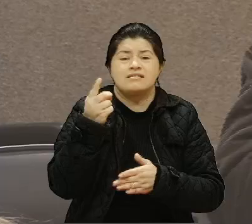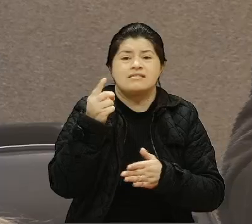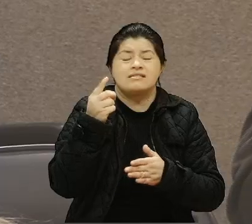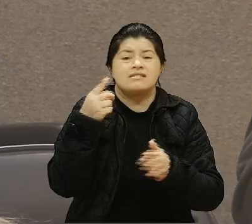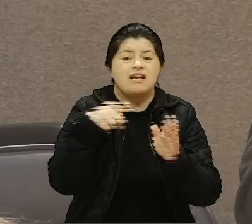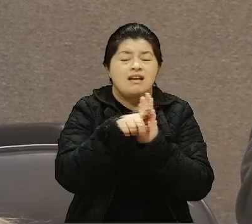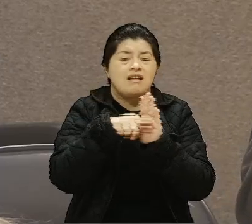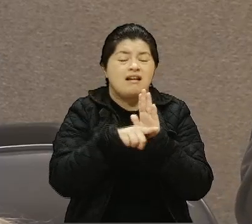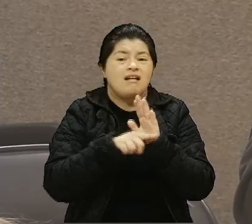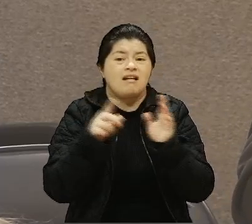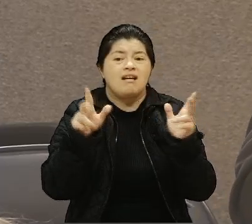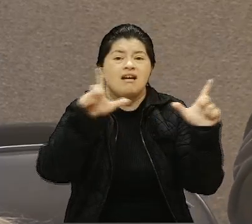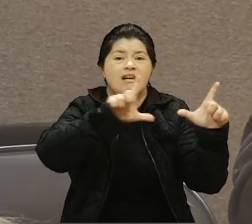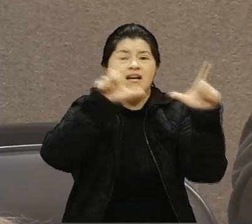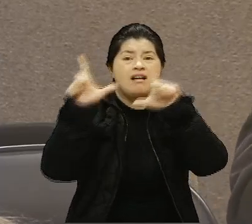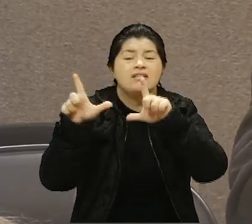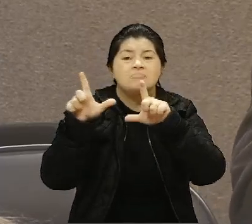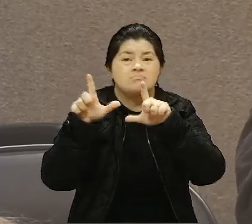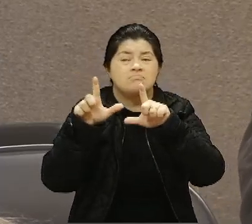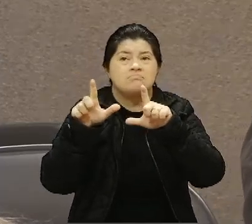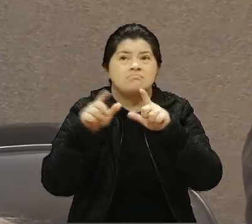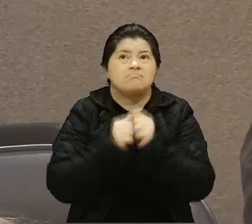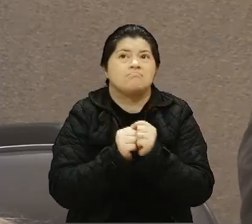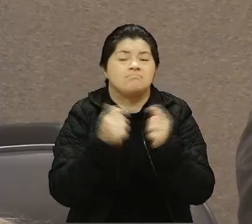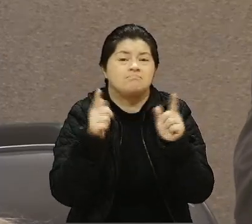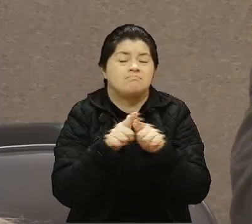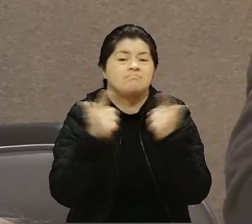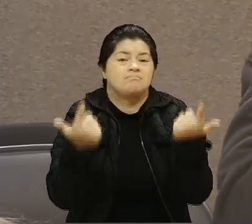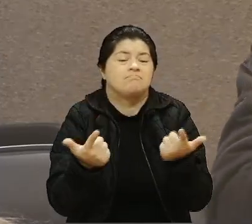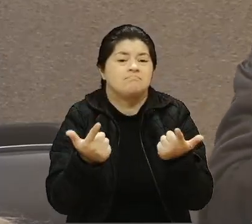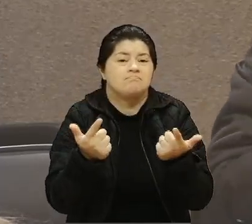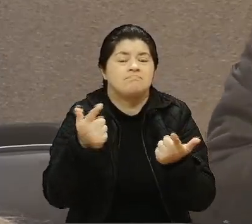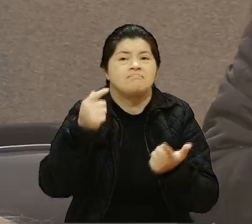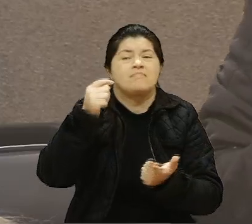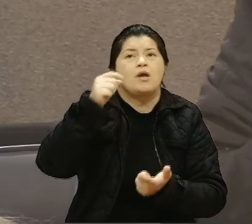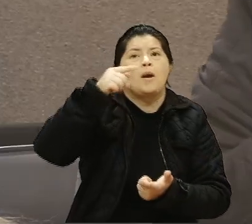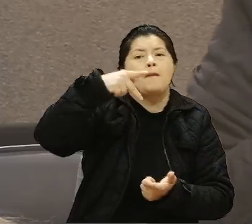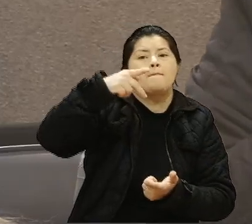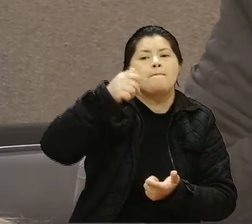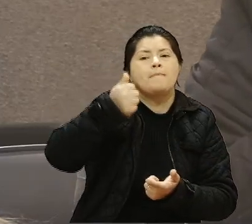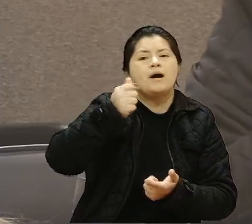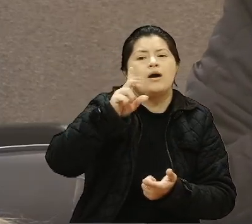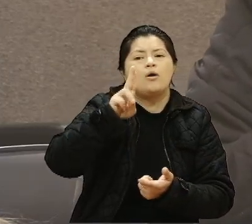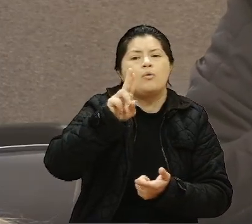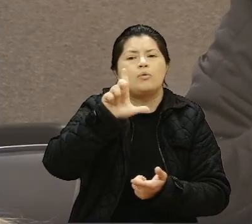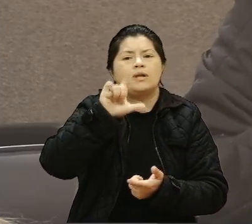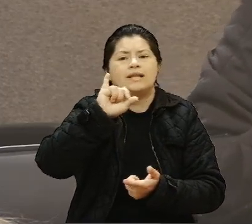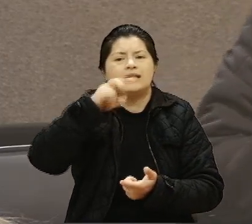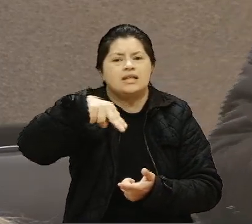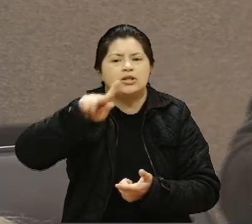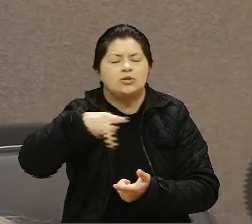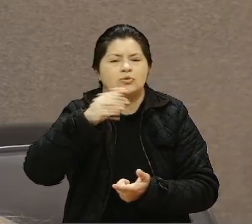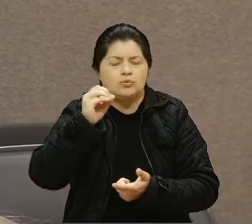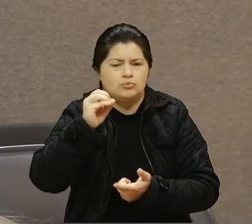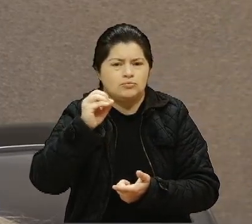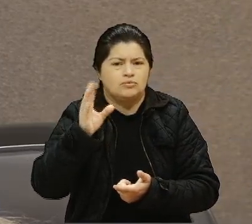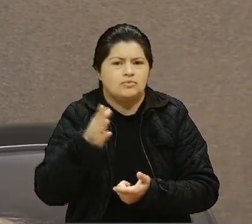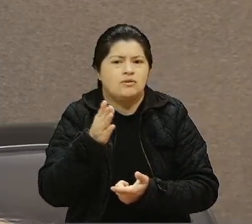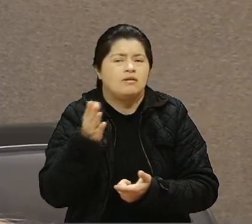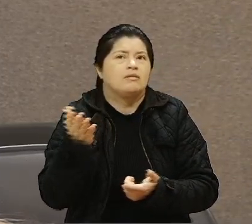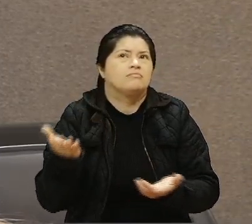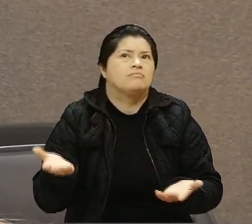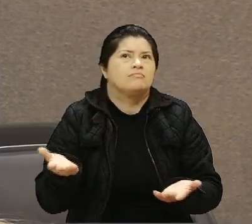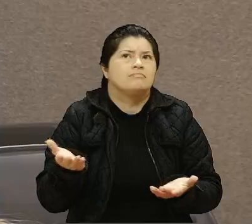Aécio Neves, Paulinho da Força e Michel Temer fazendo... Não,